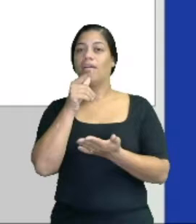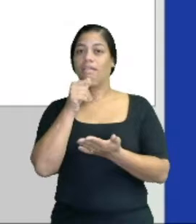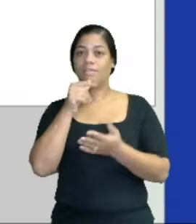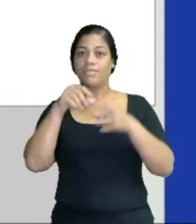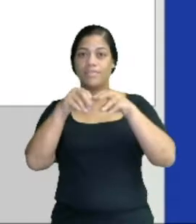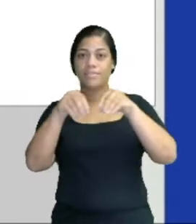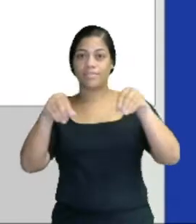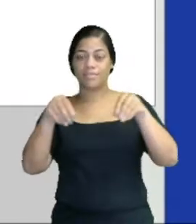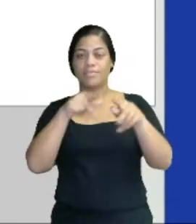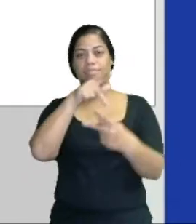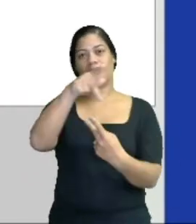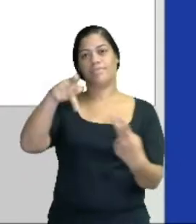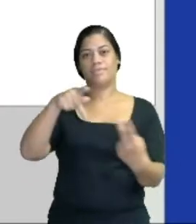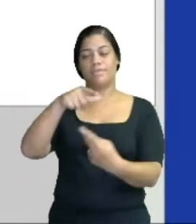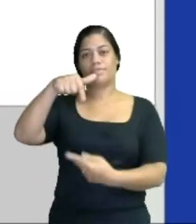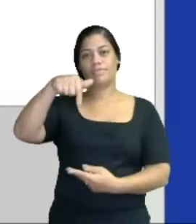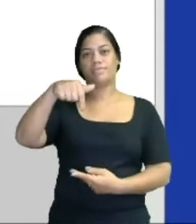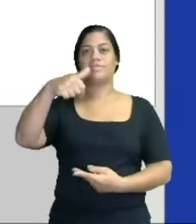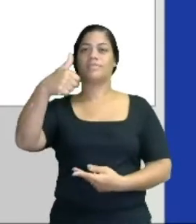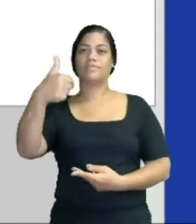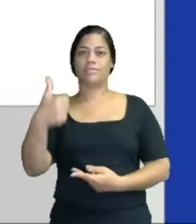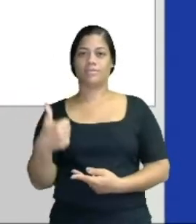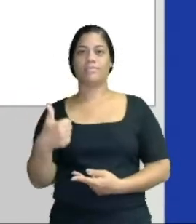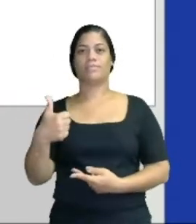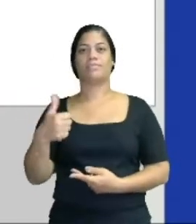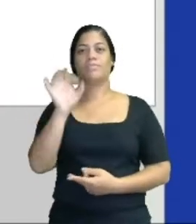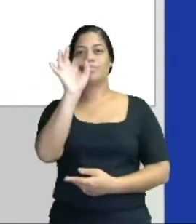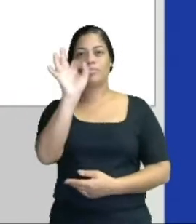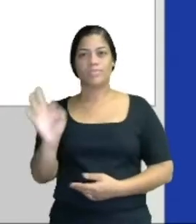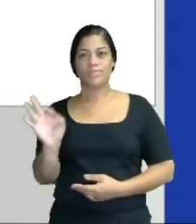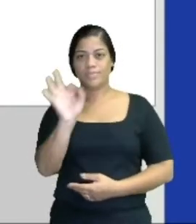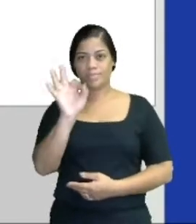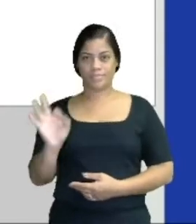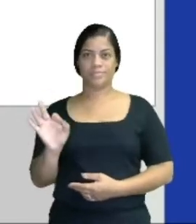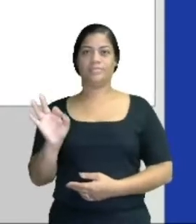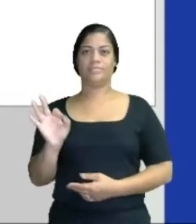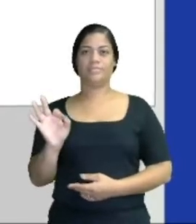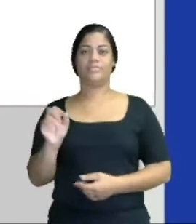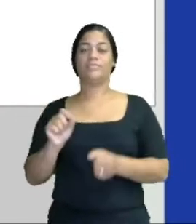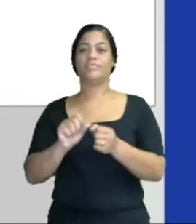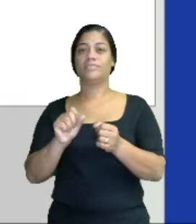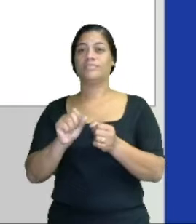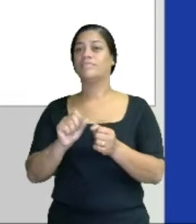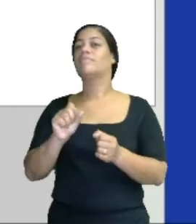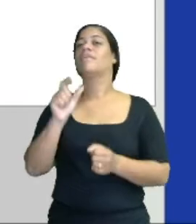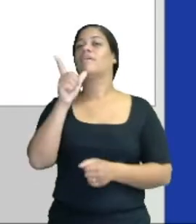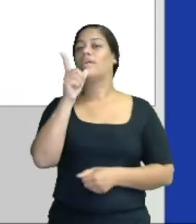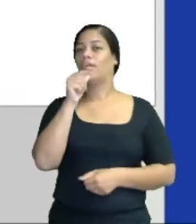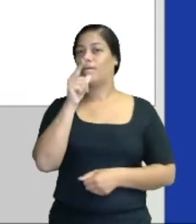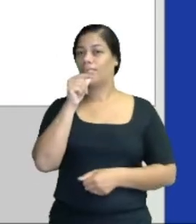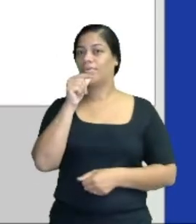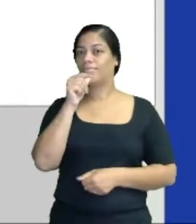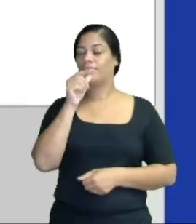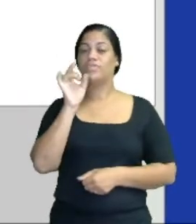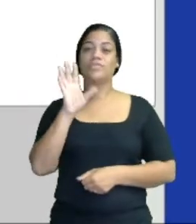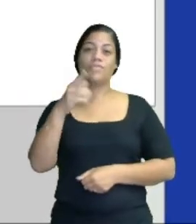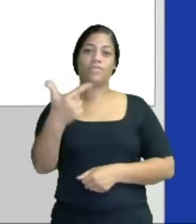planeta. 71% de toda a nossa superfície é composta de água. E